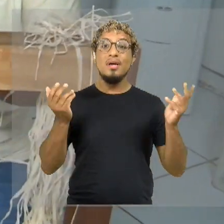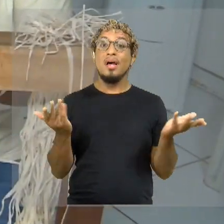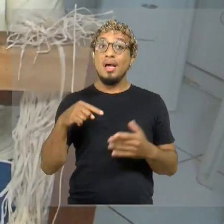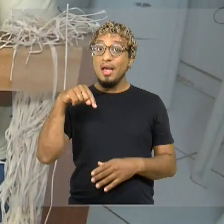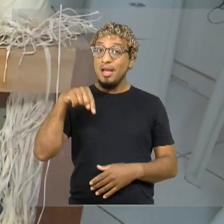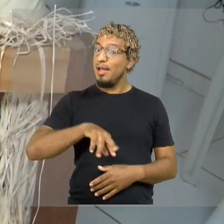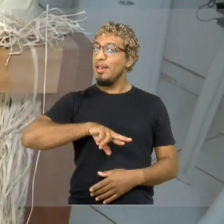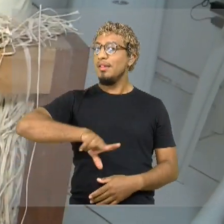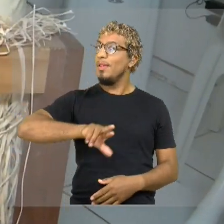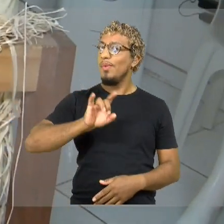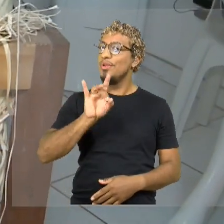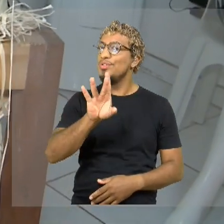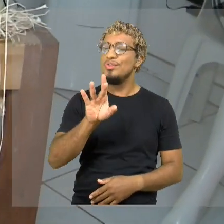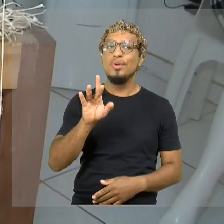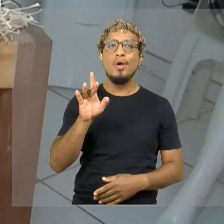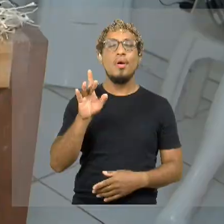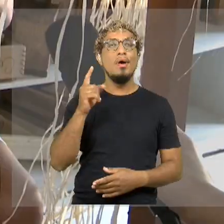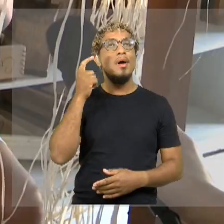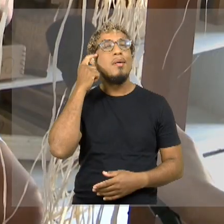só